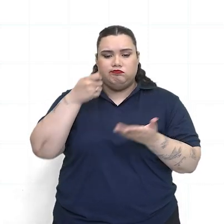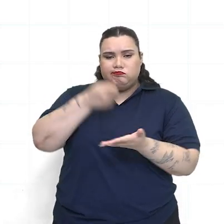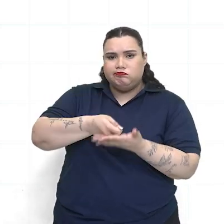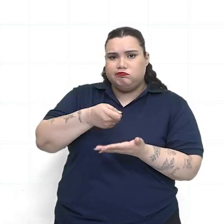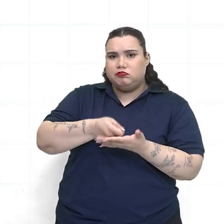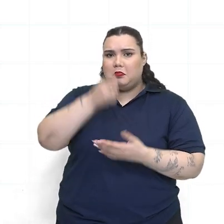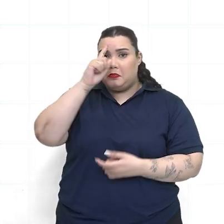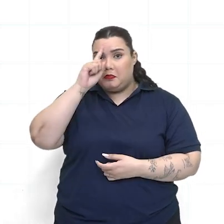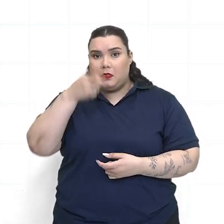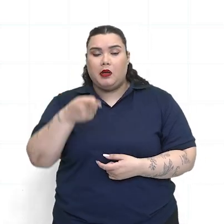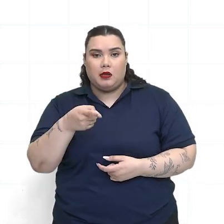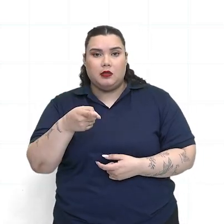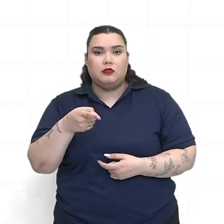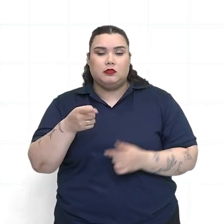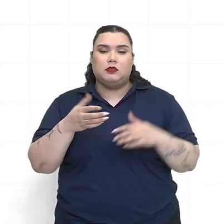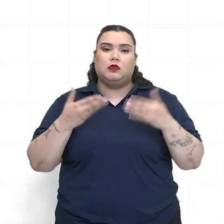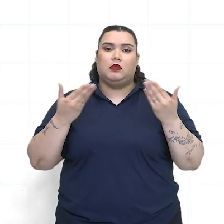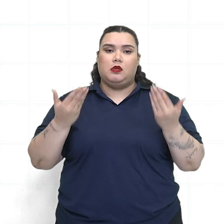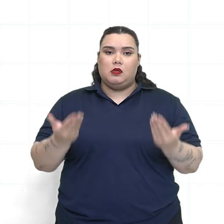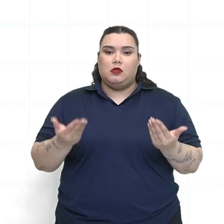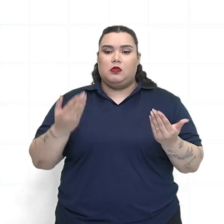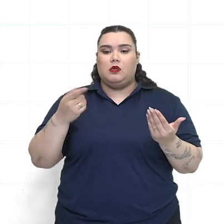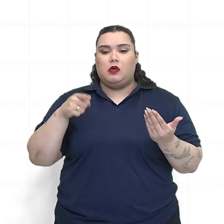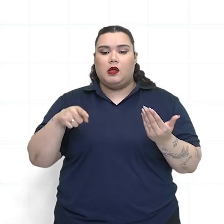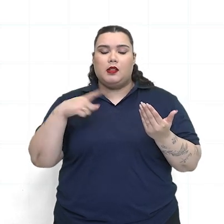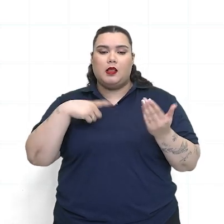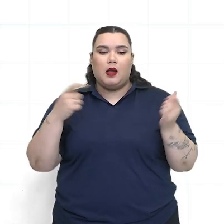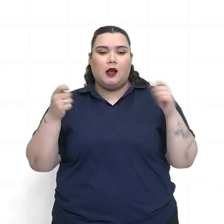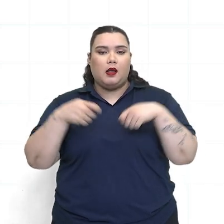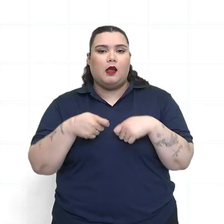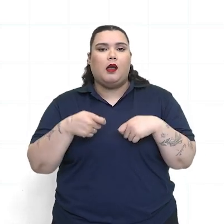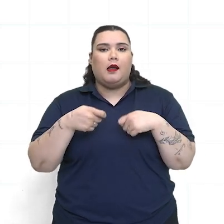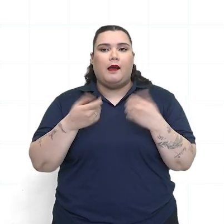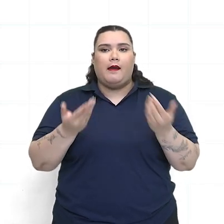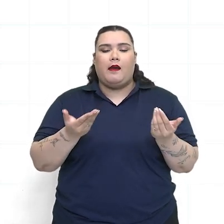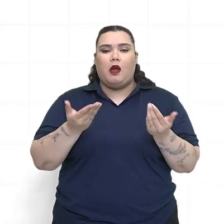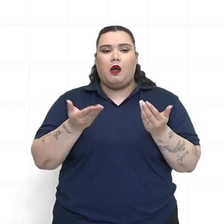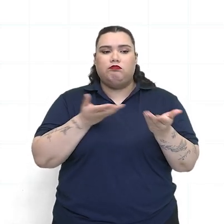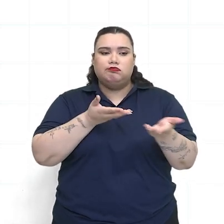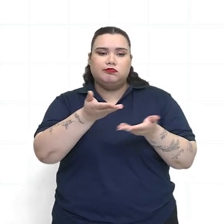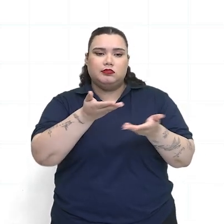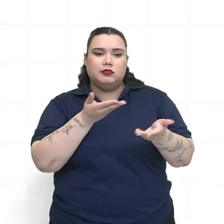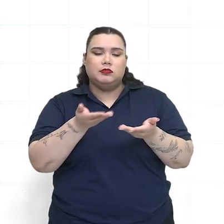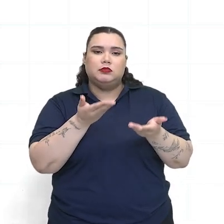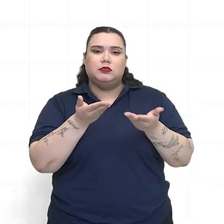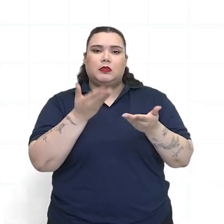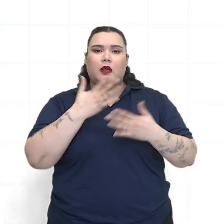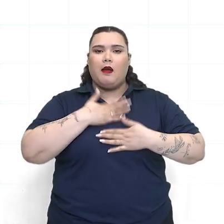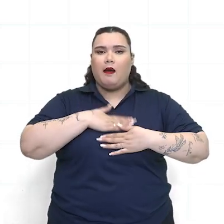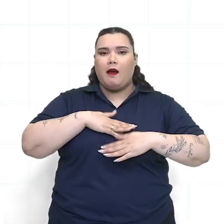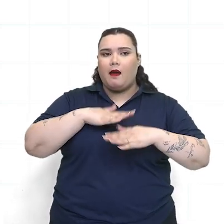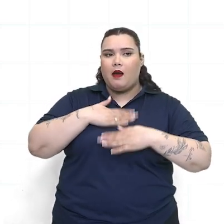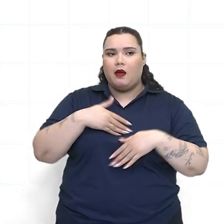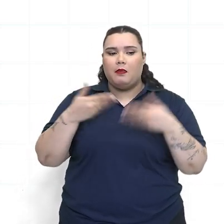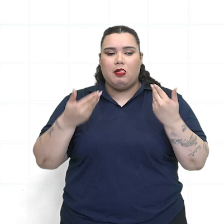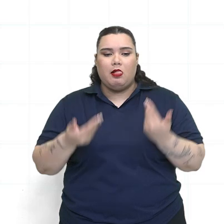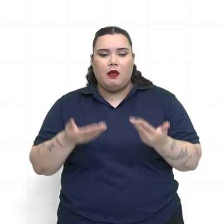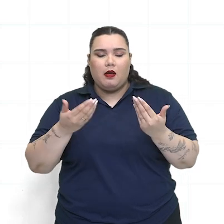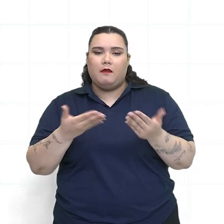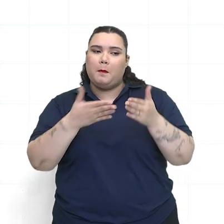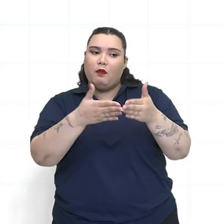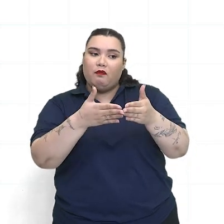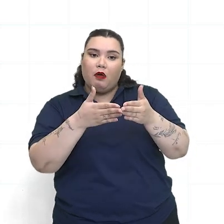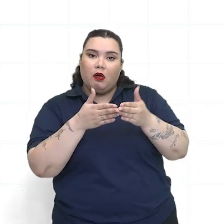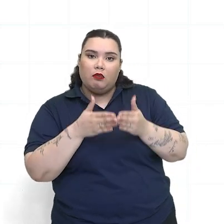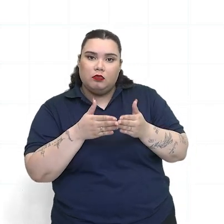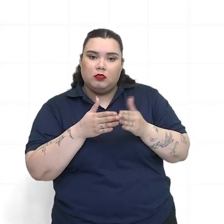imperativo mesmo, né? Então, a gentileza já é algo mais suave, que você pede com mais delicadeza, né? E